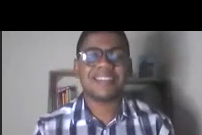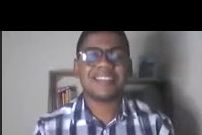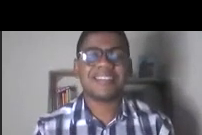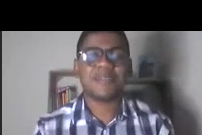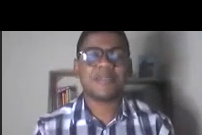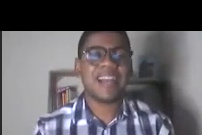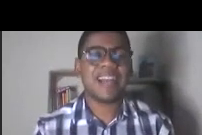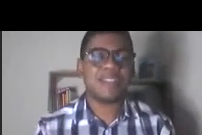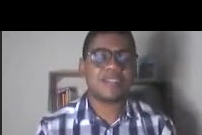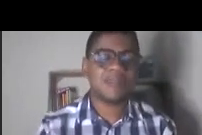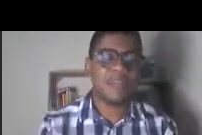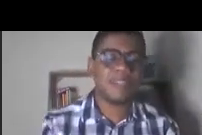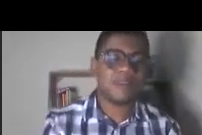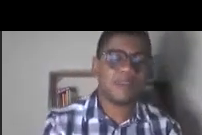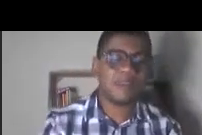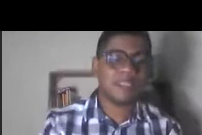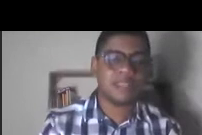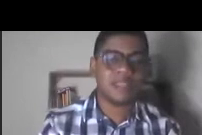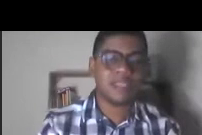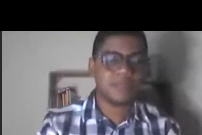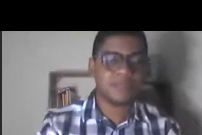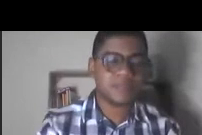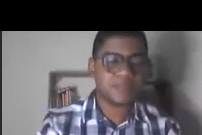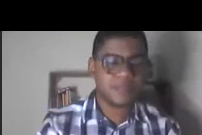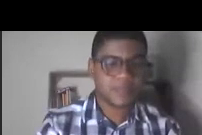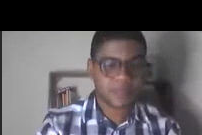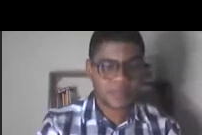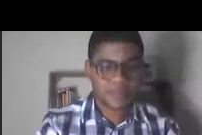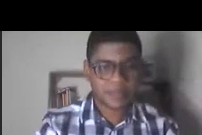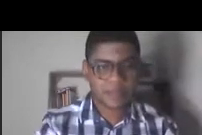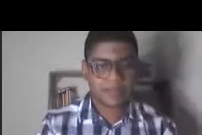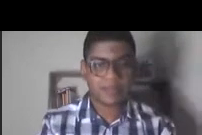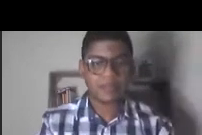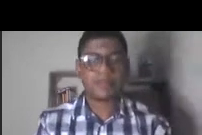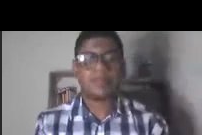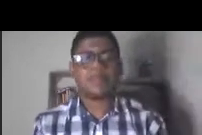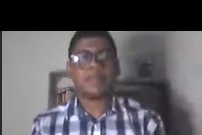aparecendo. Obrigado. Vamos lá, então. Começando aí.